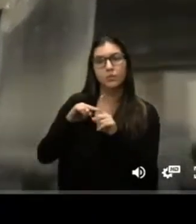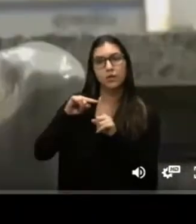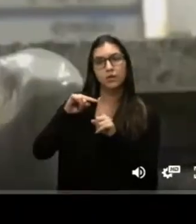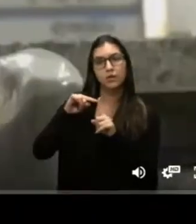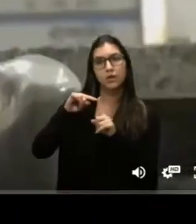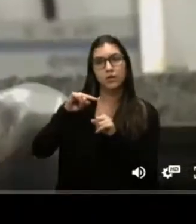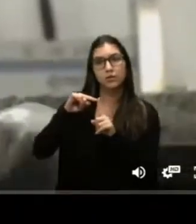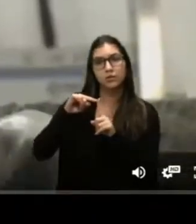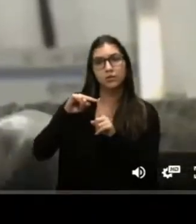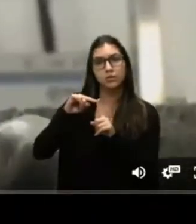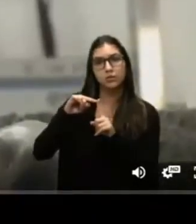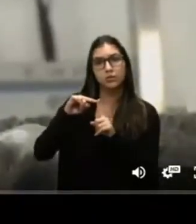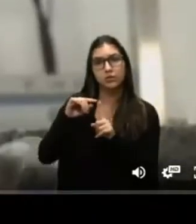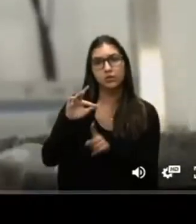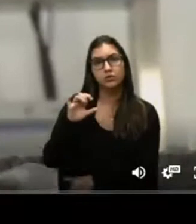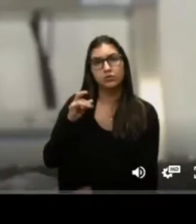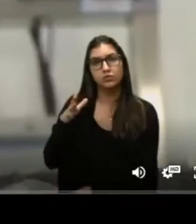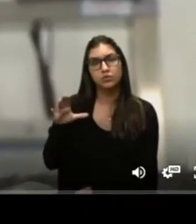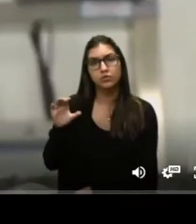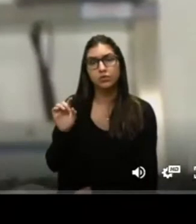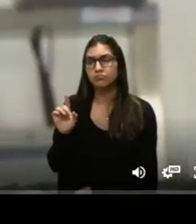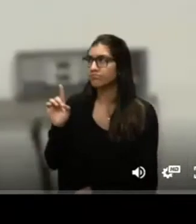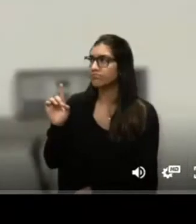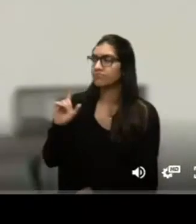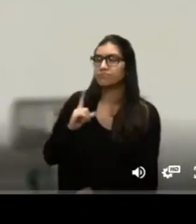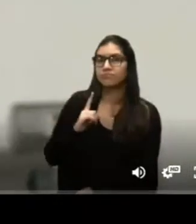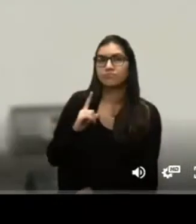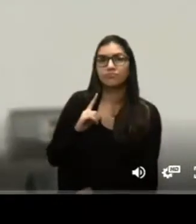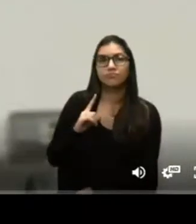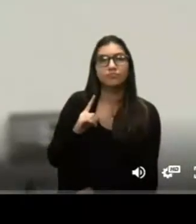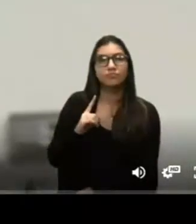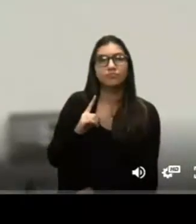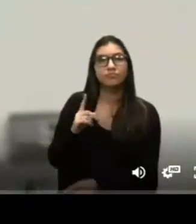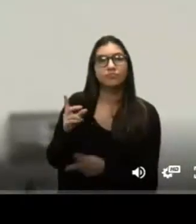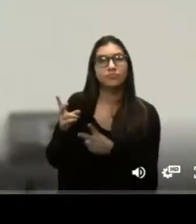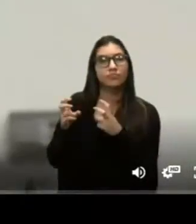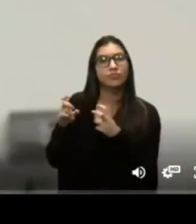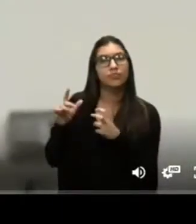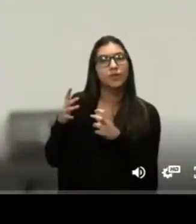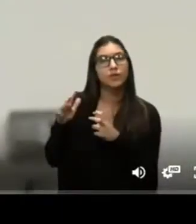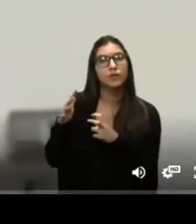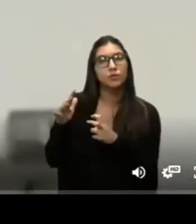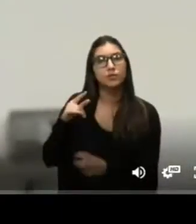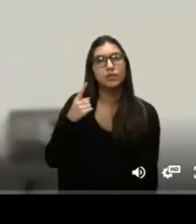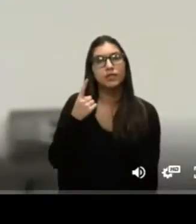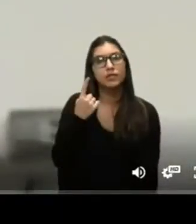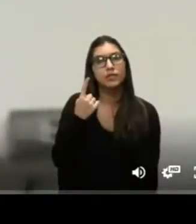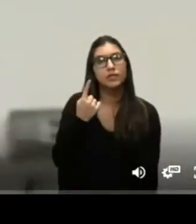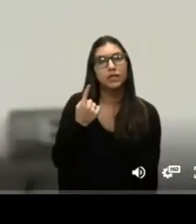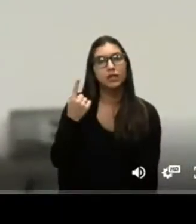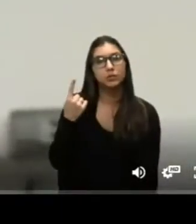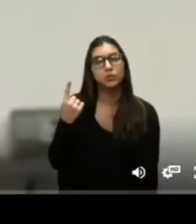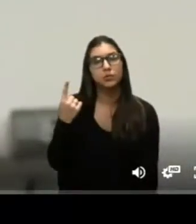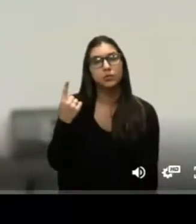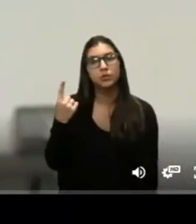de fusão do composto. Então nós observamos ali que ela está em torno de 115